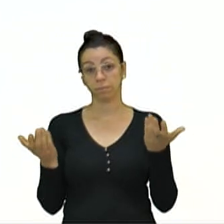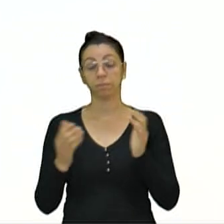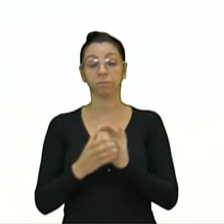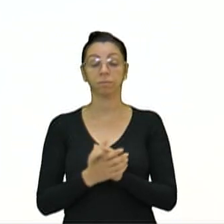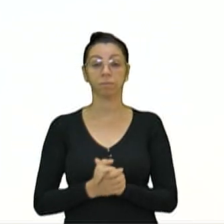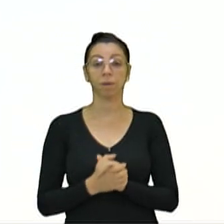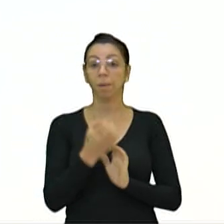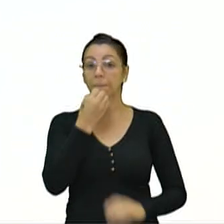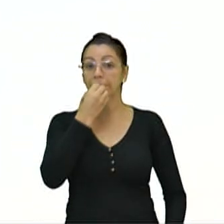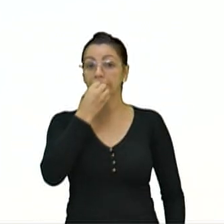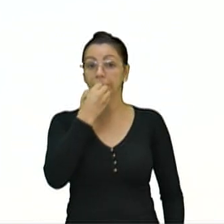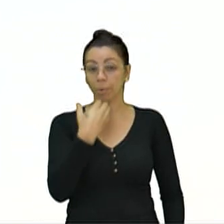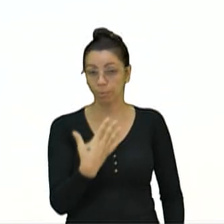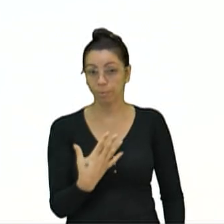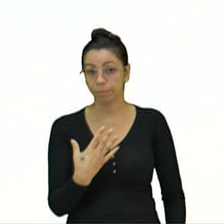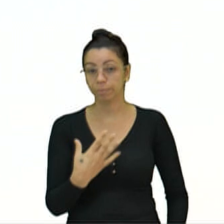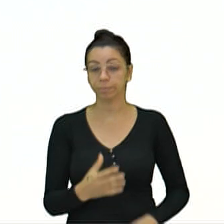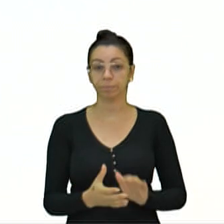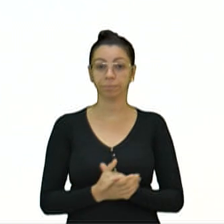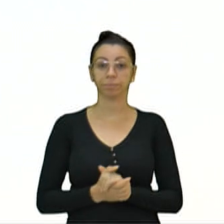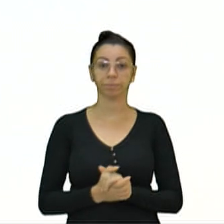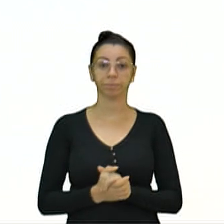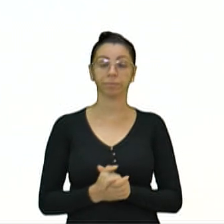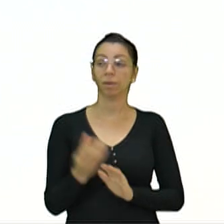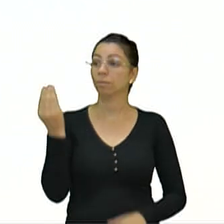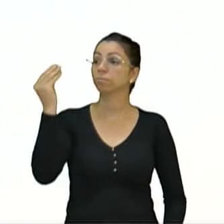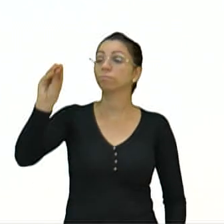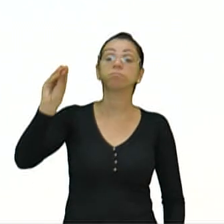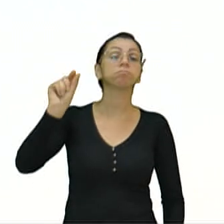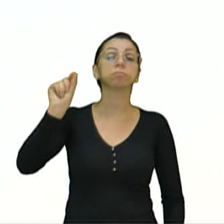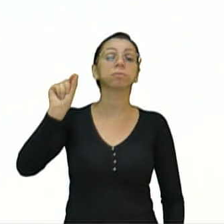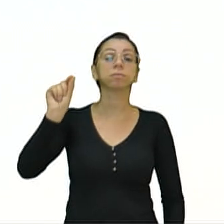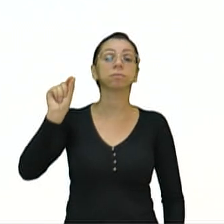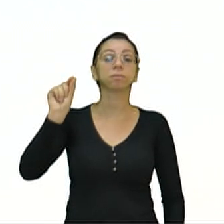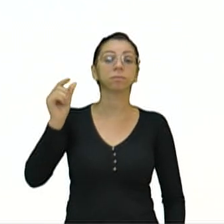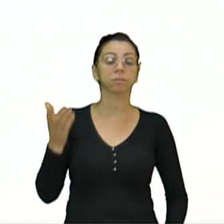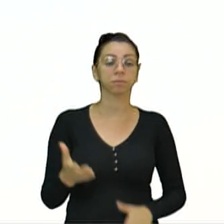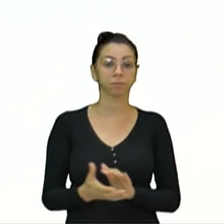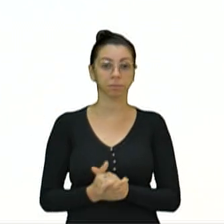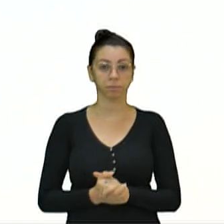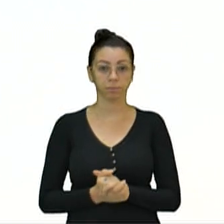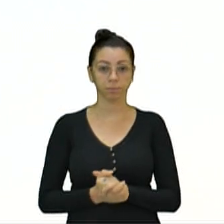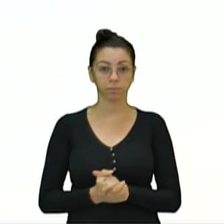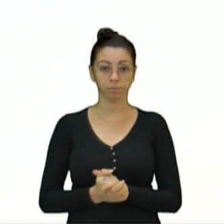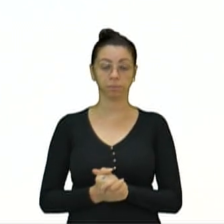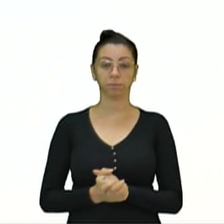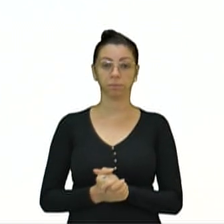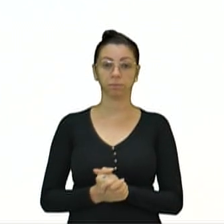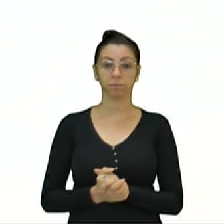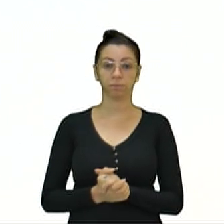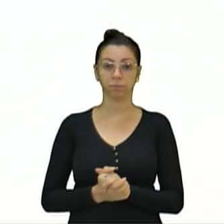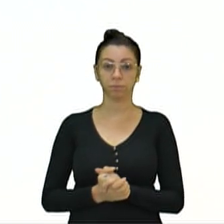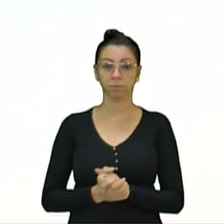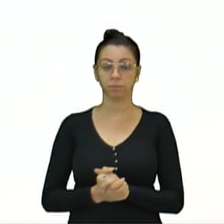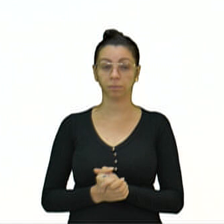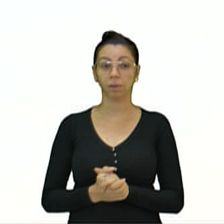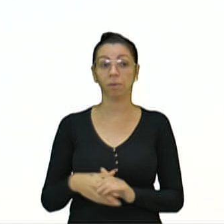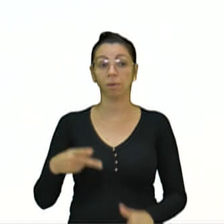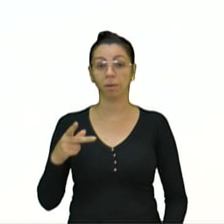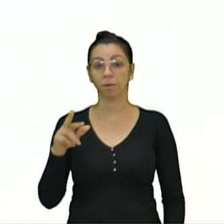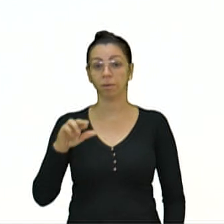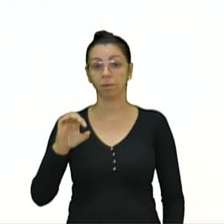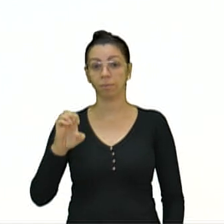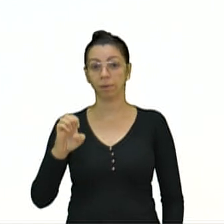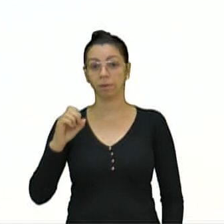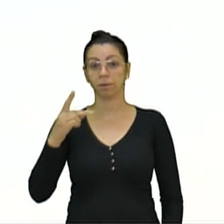muito boa. Então, esses benefícios de alguma atividade que você vai colocar são muito bons, esses benefícios. Então, só para a gente frisar justamente as preposições, né?